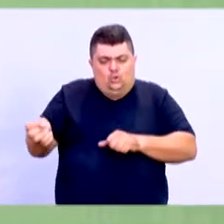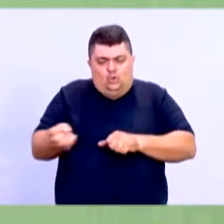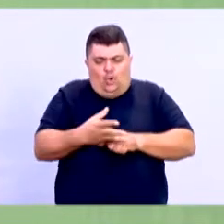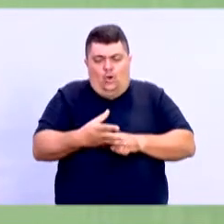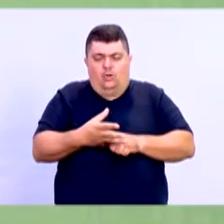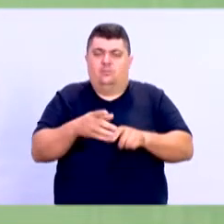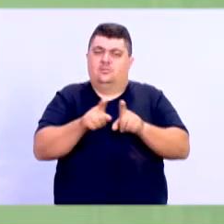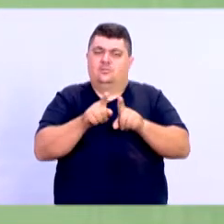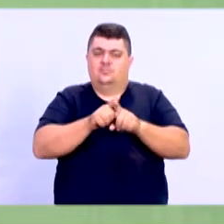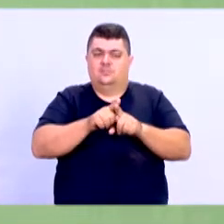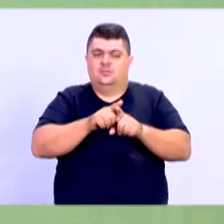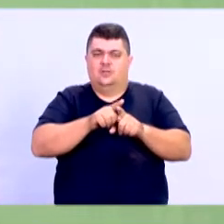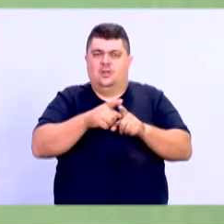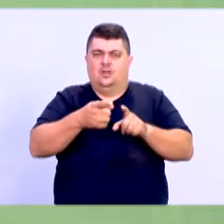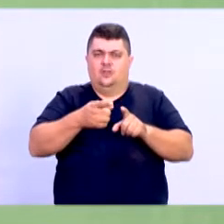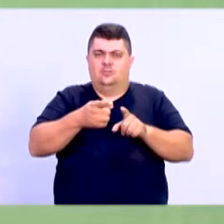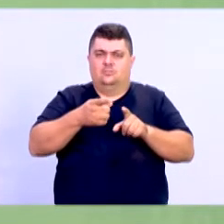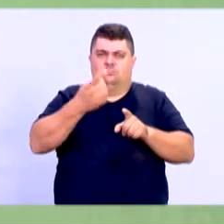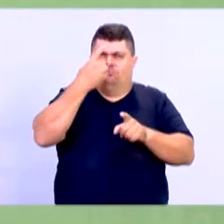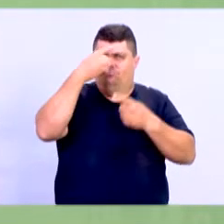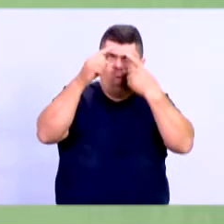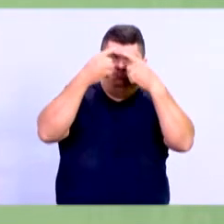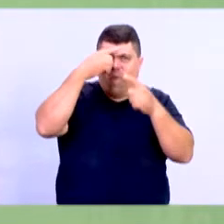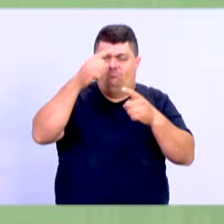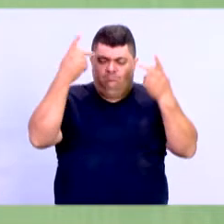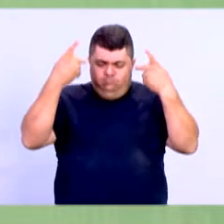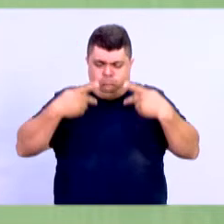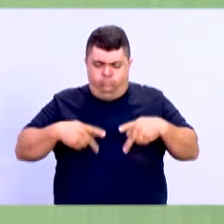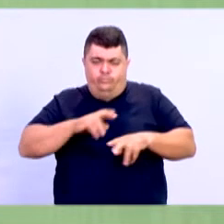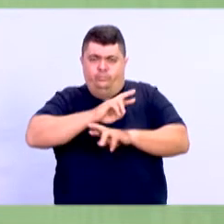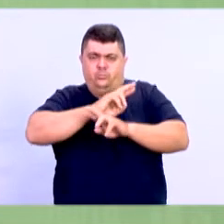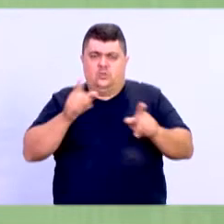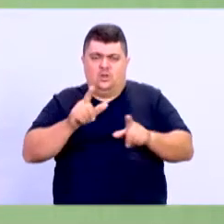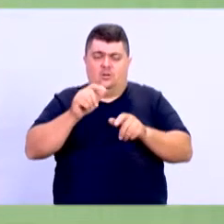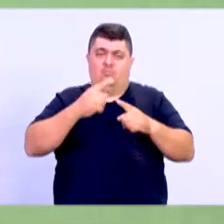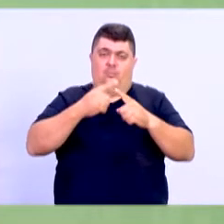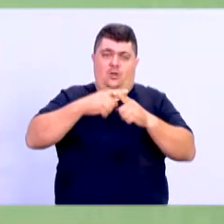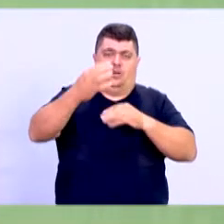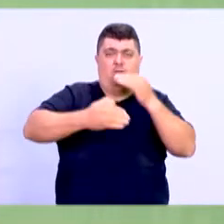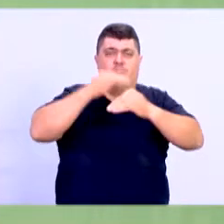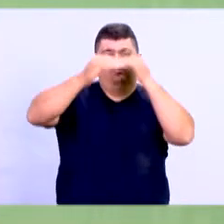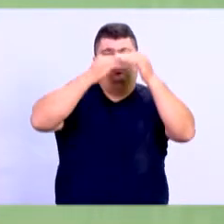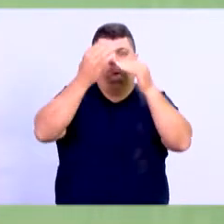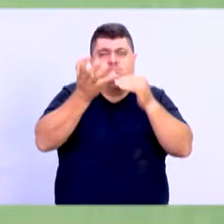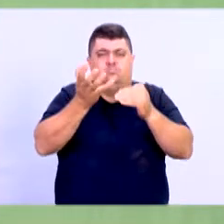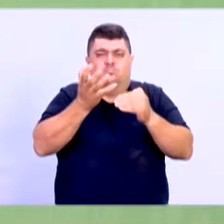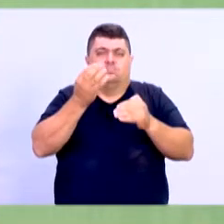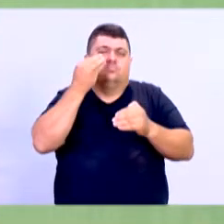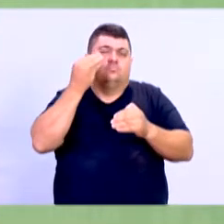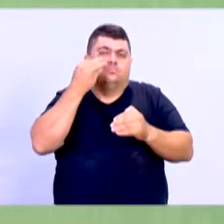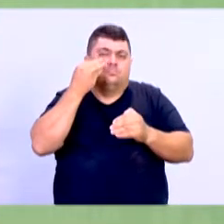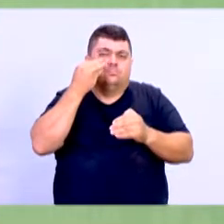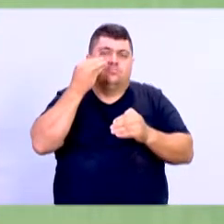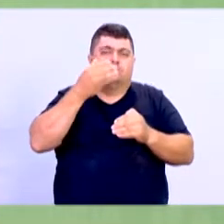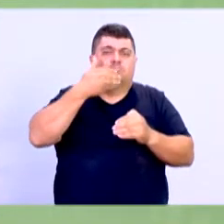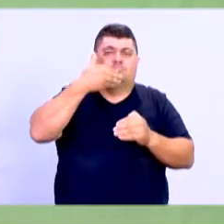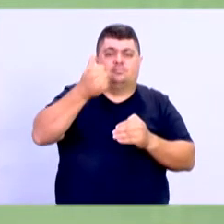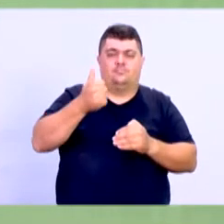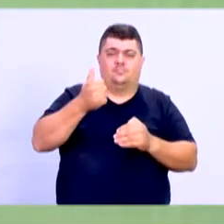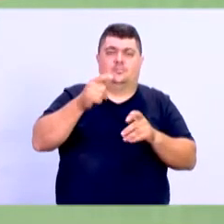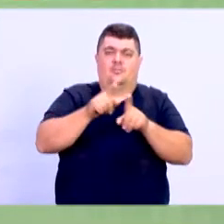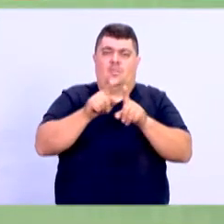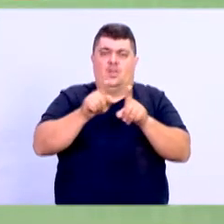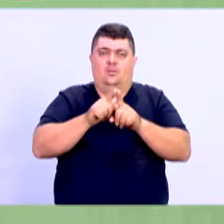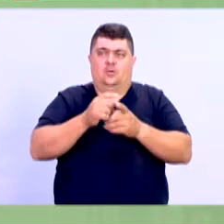e adota novas posturas a fim de dinamizar intensamente as suas potencialidades